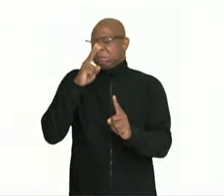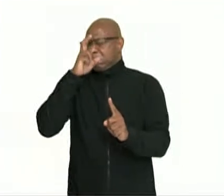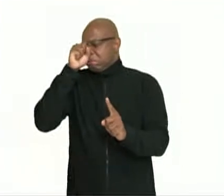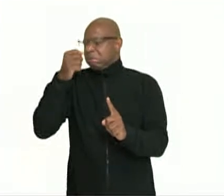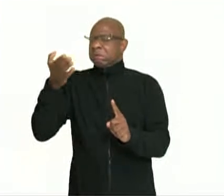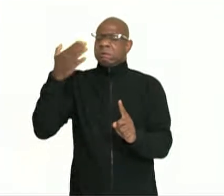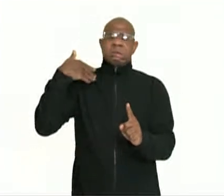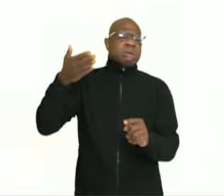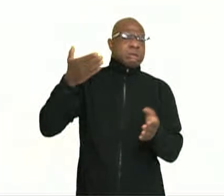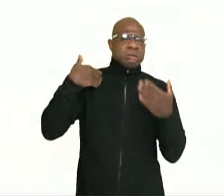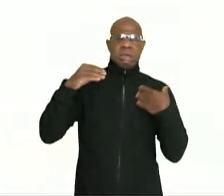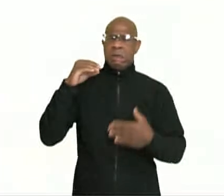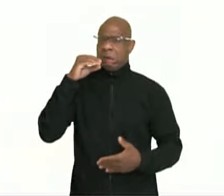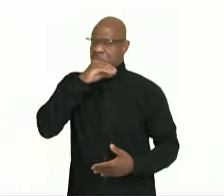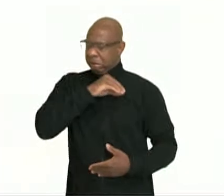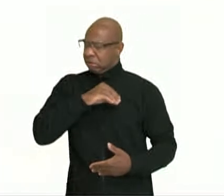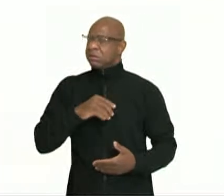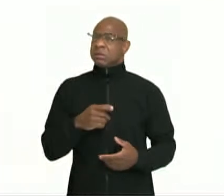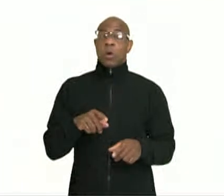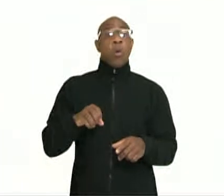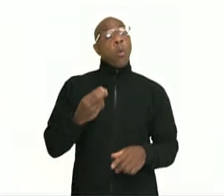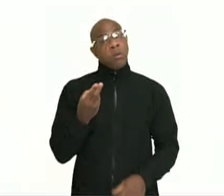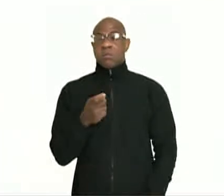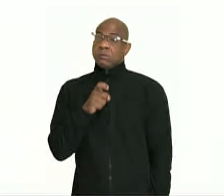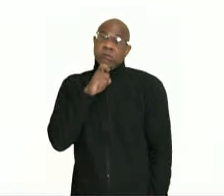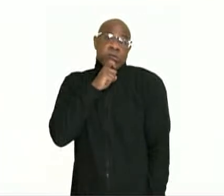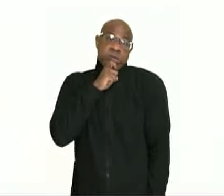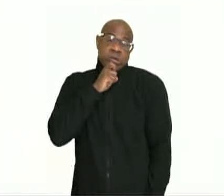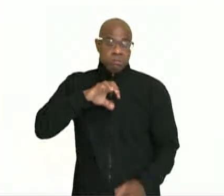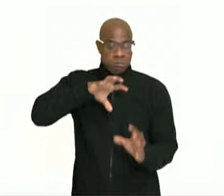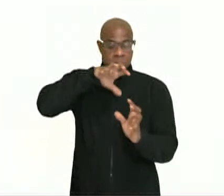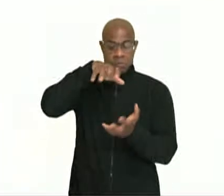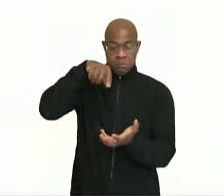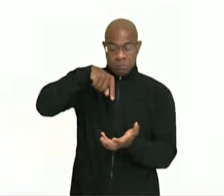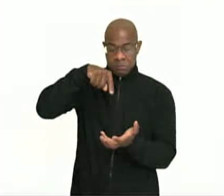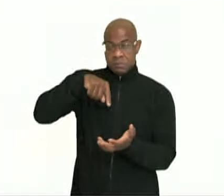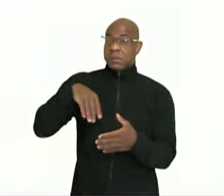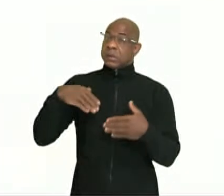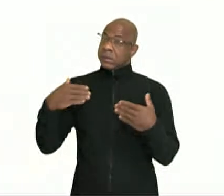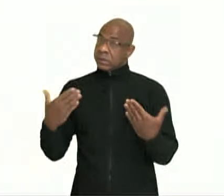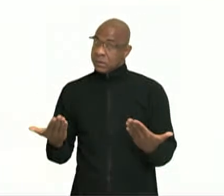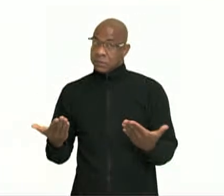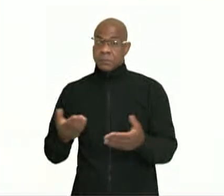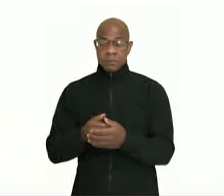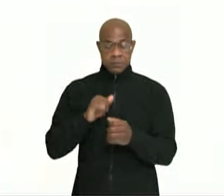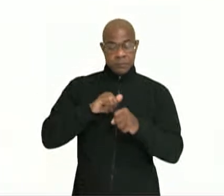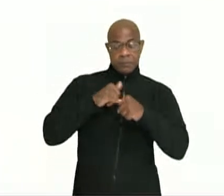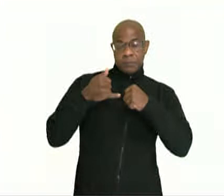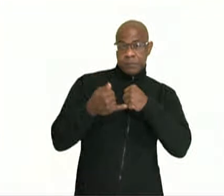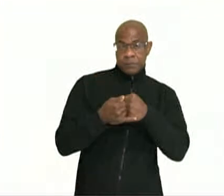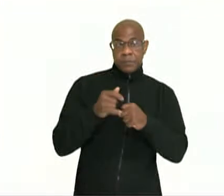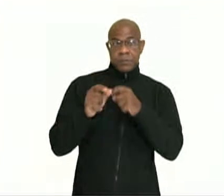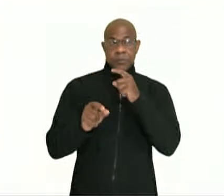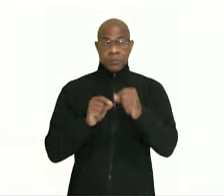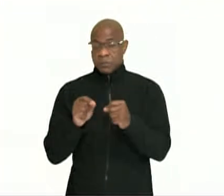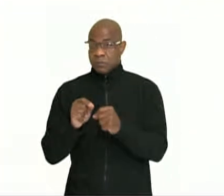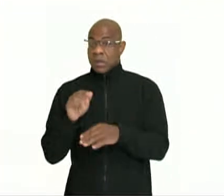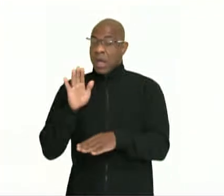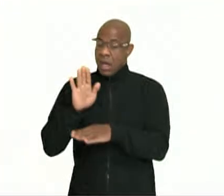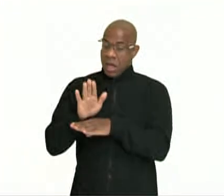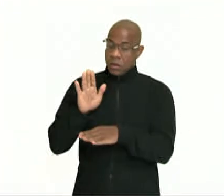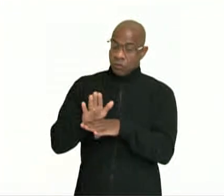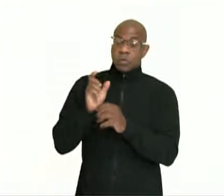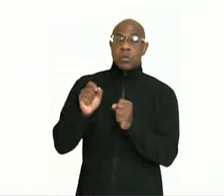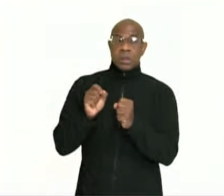de calor ou de frio no planeta. Portanto, os adjetivos ajudam a dar mais